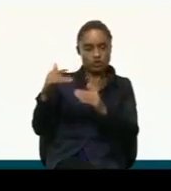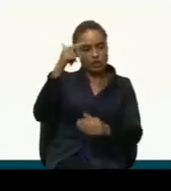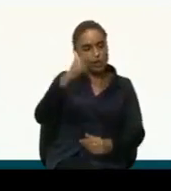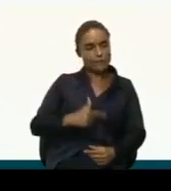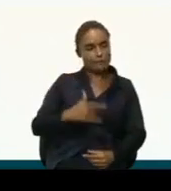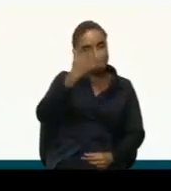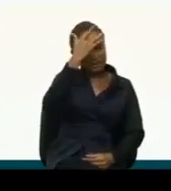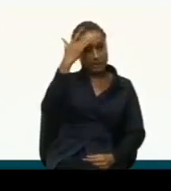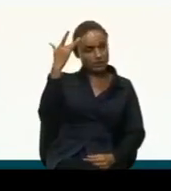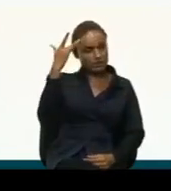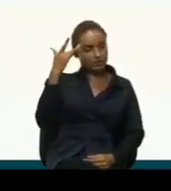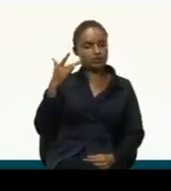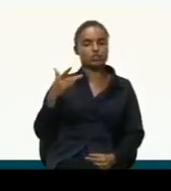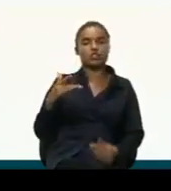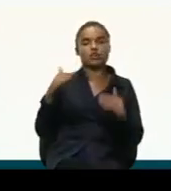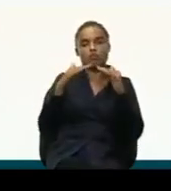aqui.